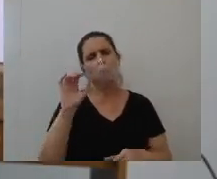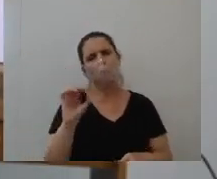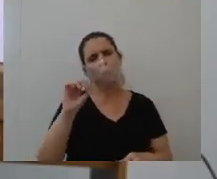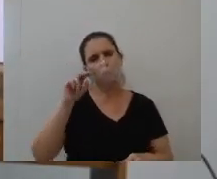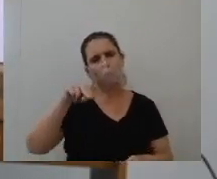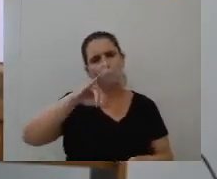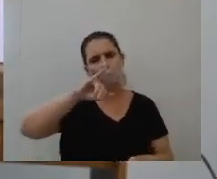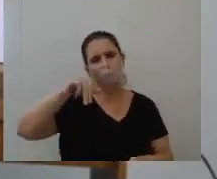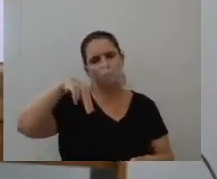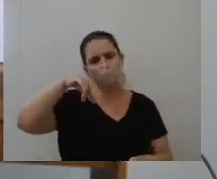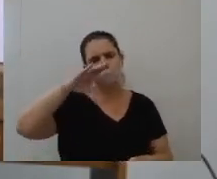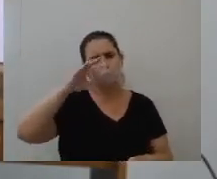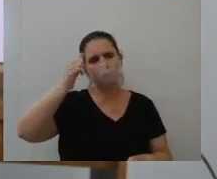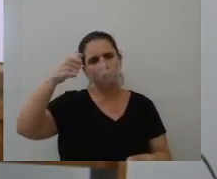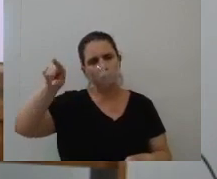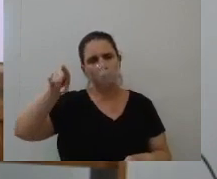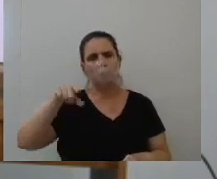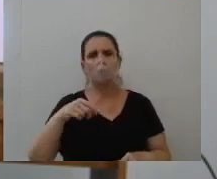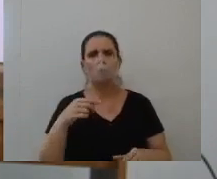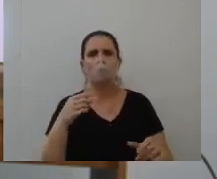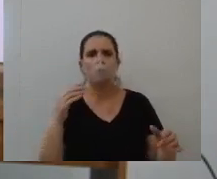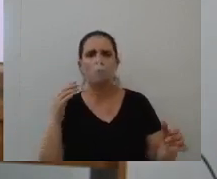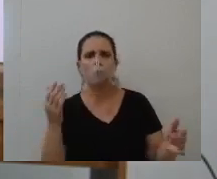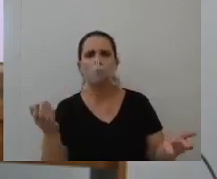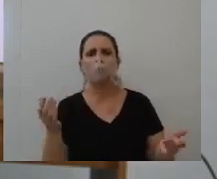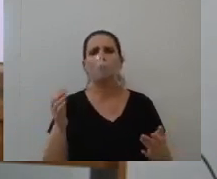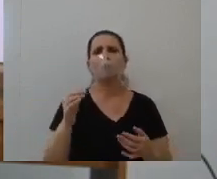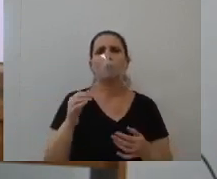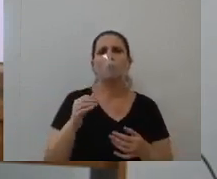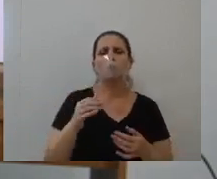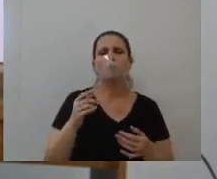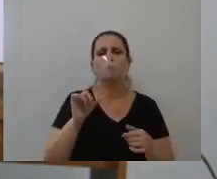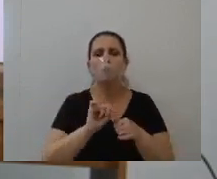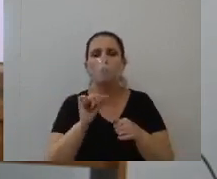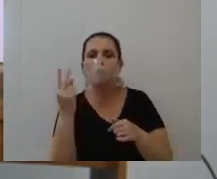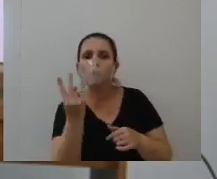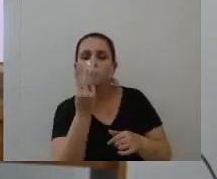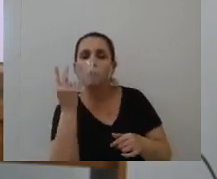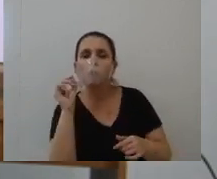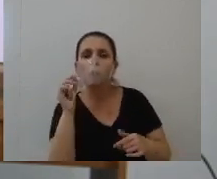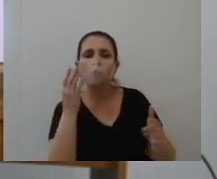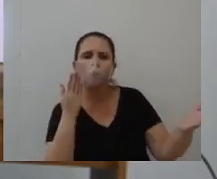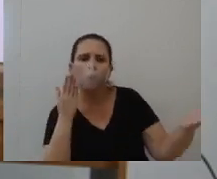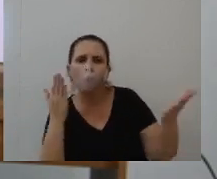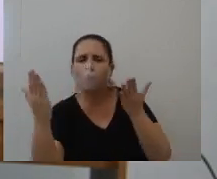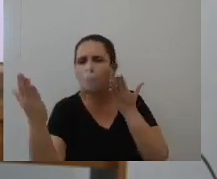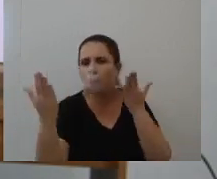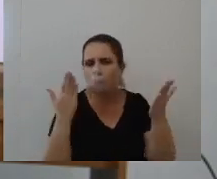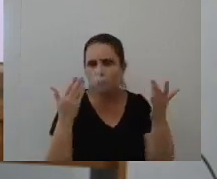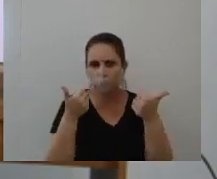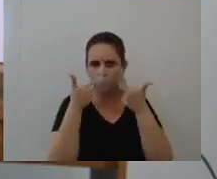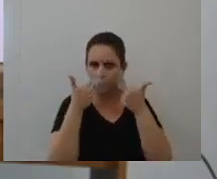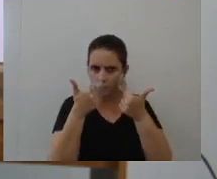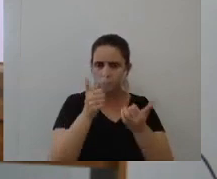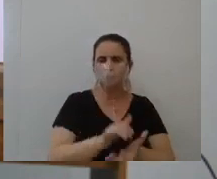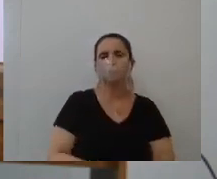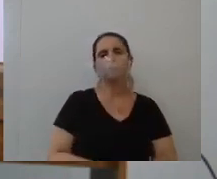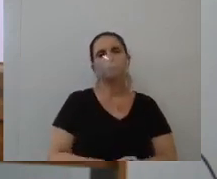conjunções ou locuções conjuntivas que têm um valor de comparação.